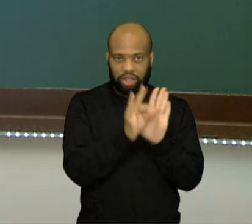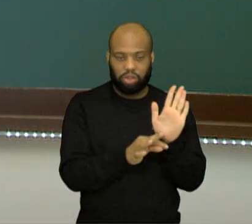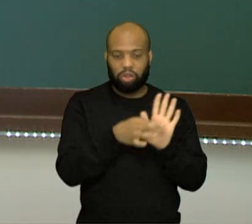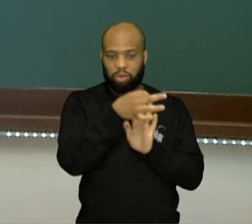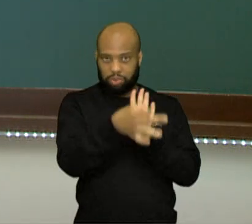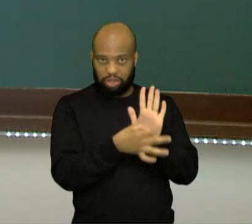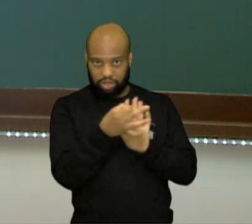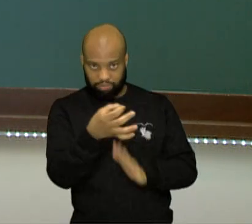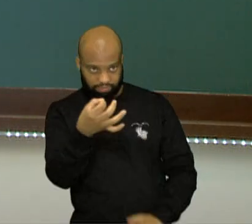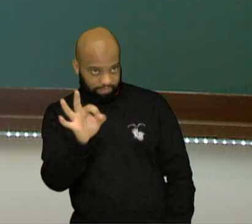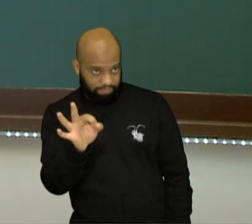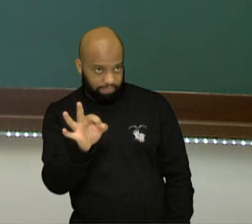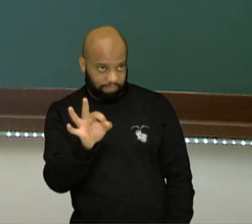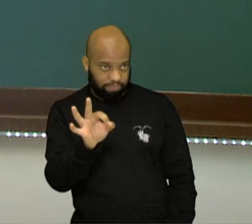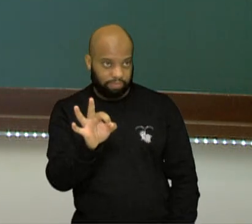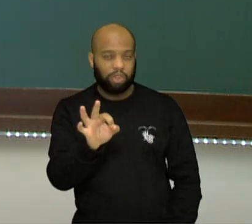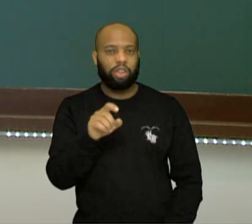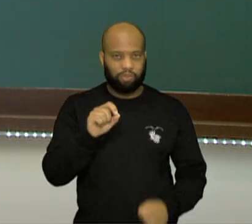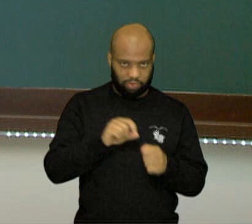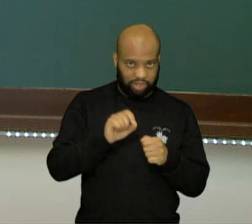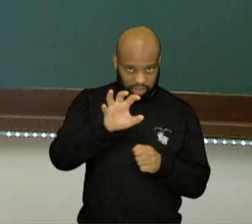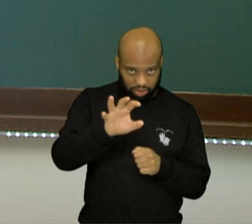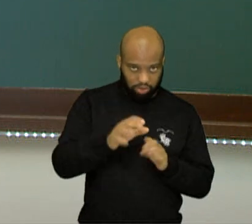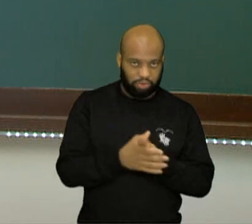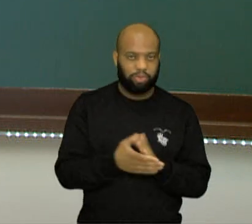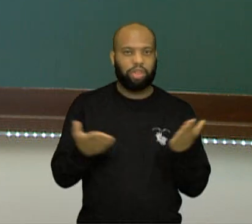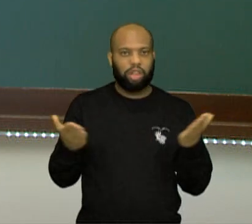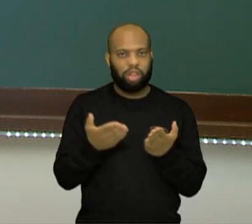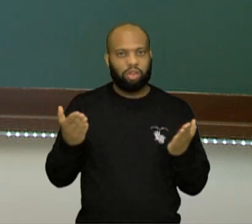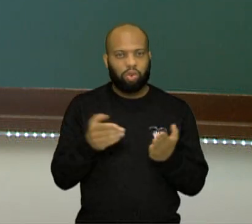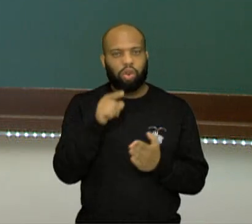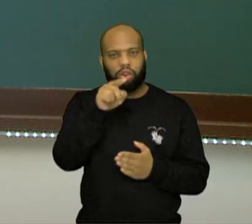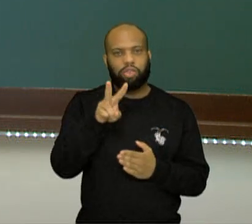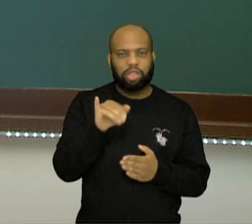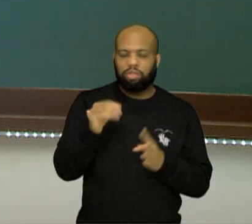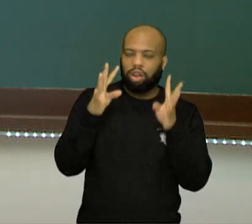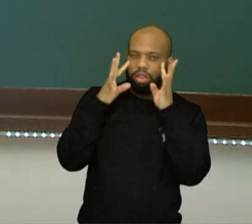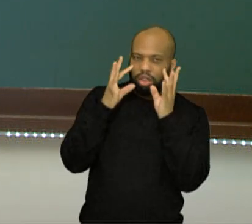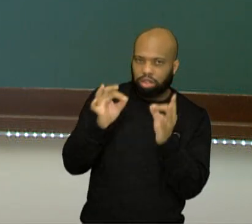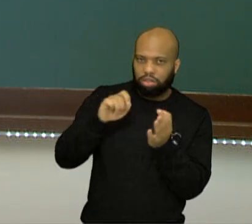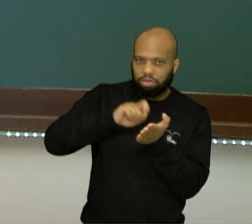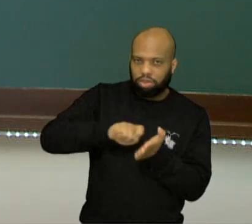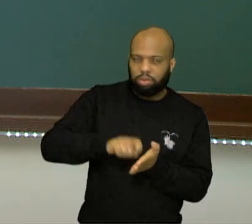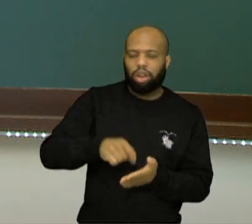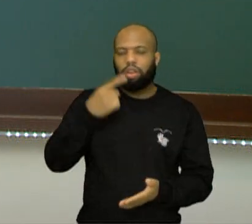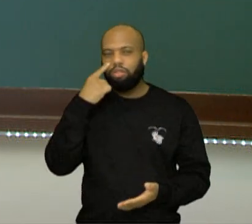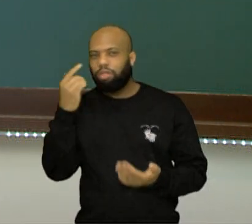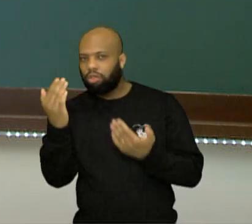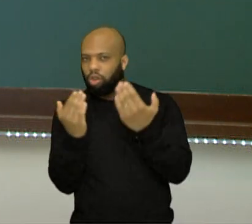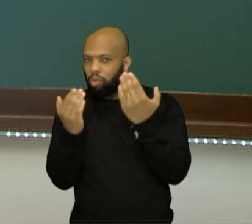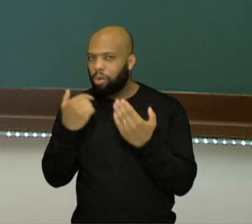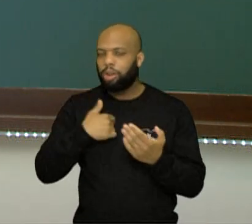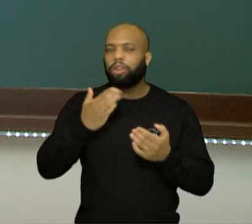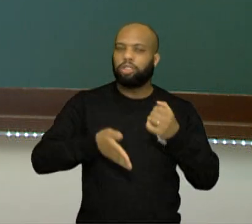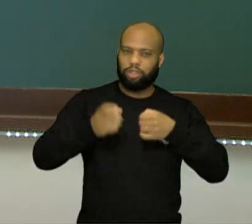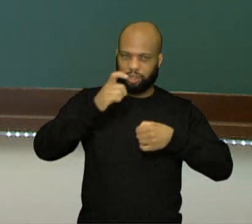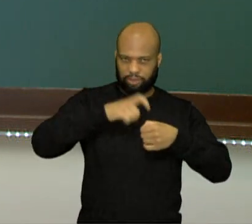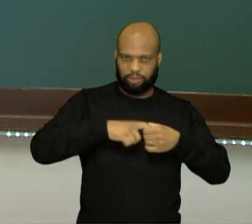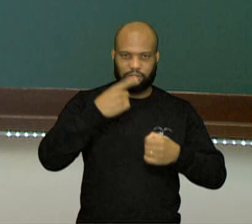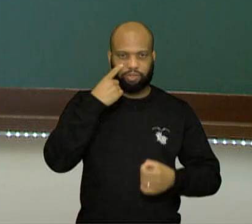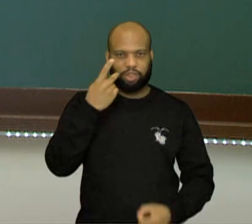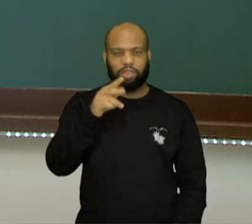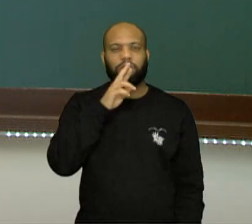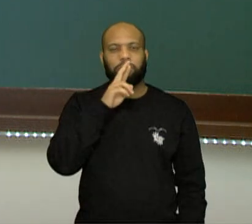querida. Se faz isso, vai lá. Com muita atenção, veja, eu fico aqui esperando e você